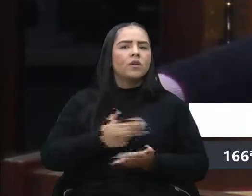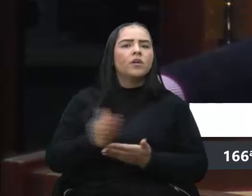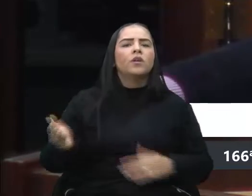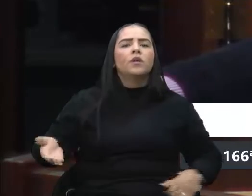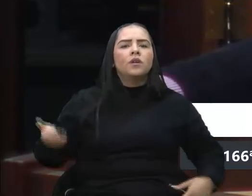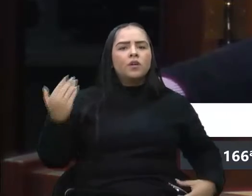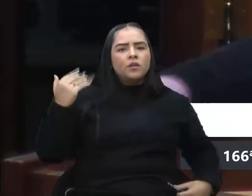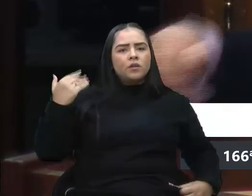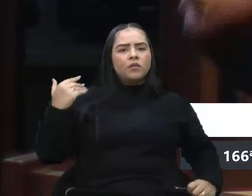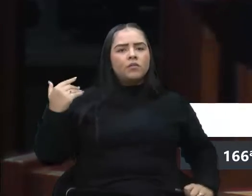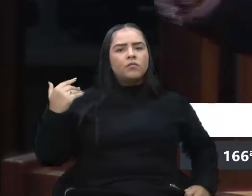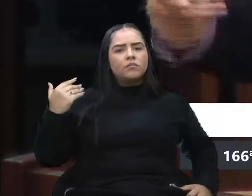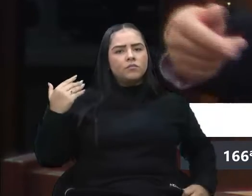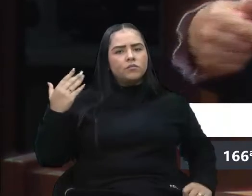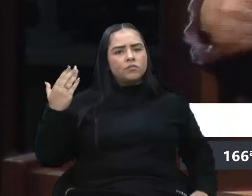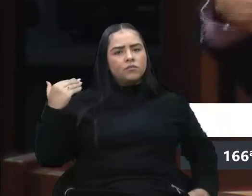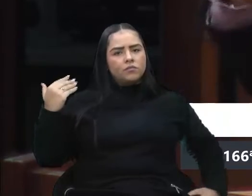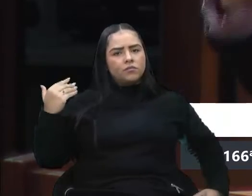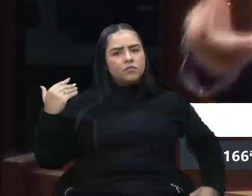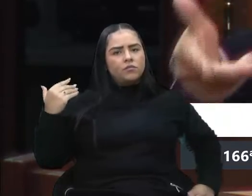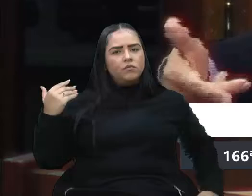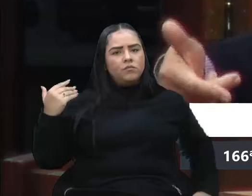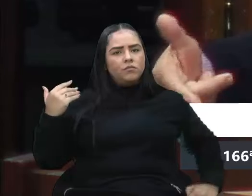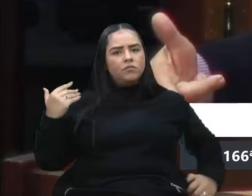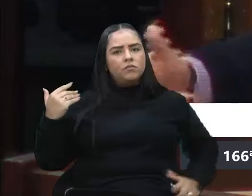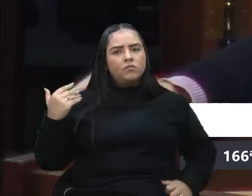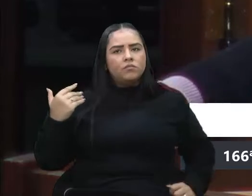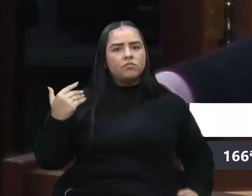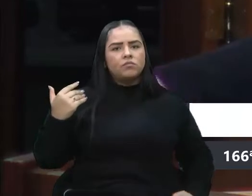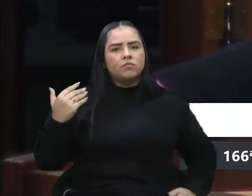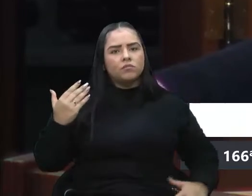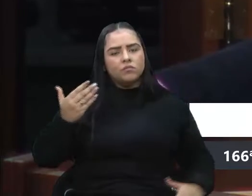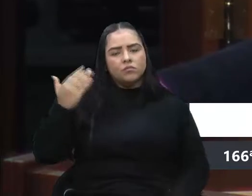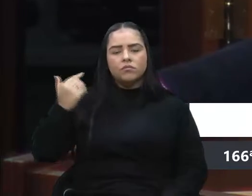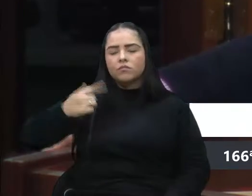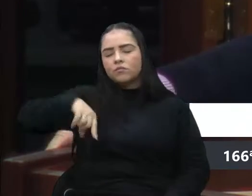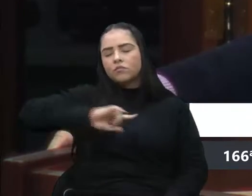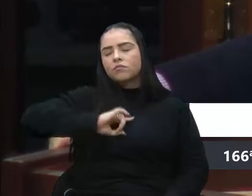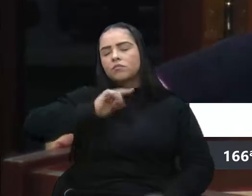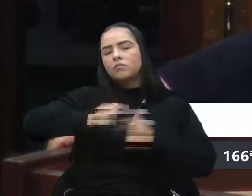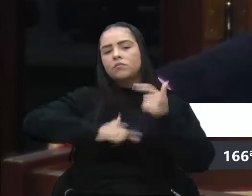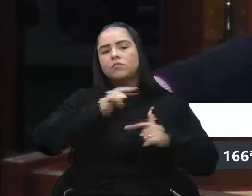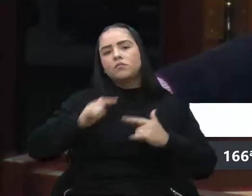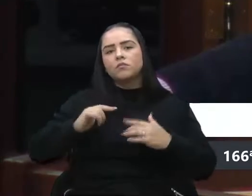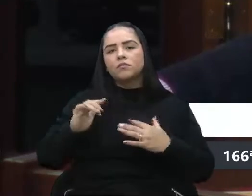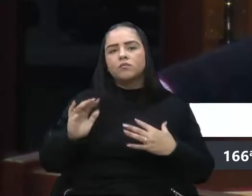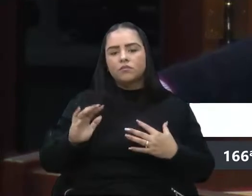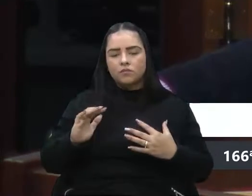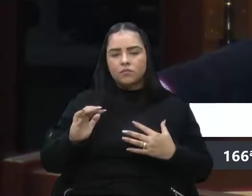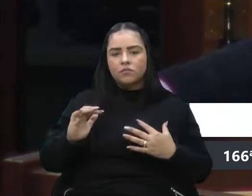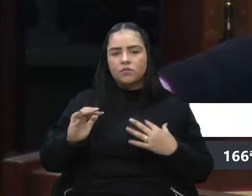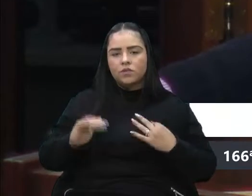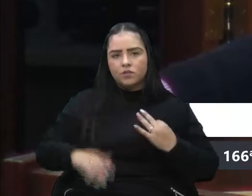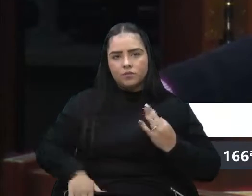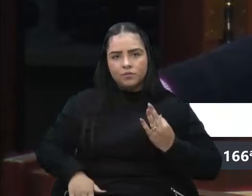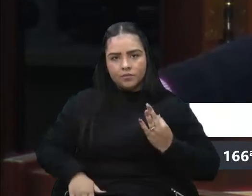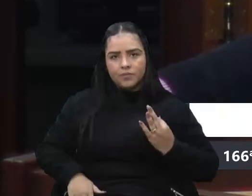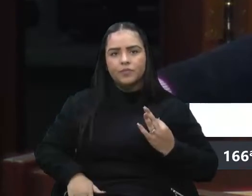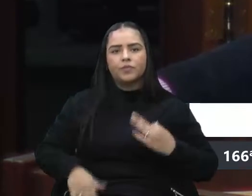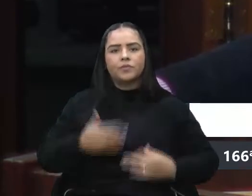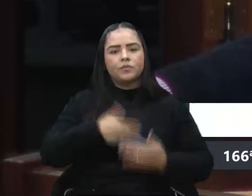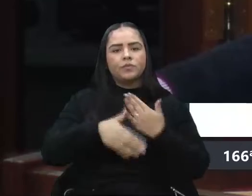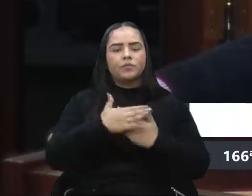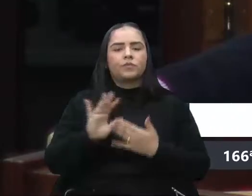atrás, nós voluntariamente estando lá trabalhando para que tudo aconteça. Então